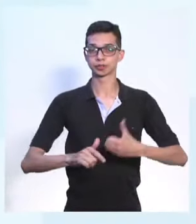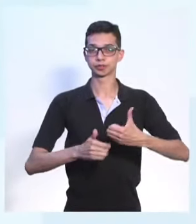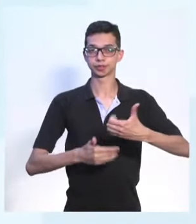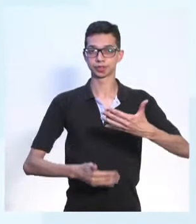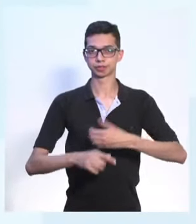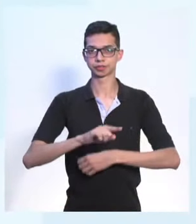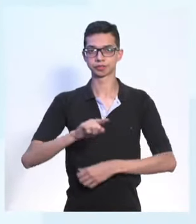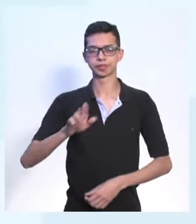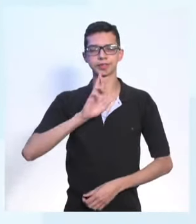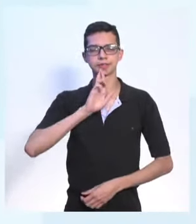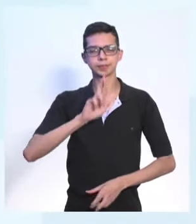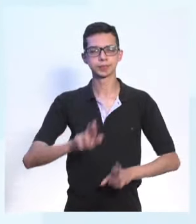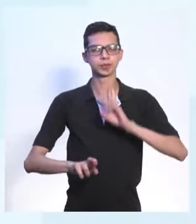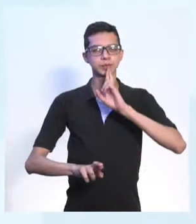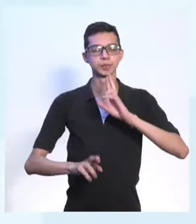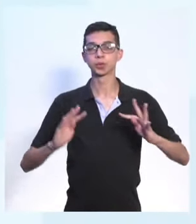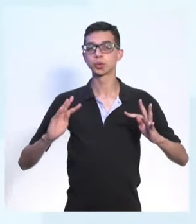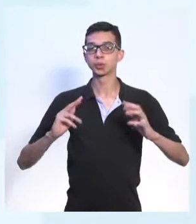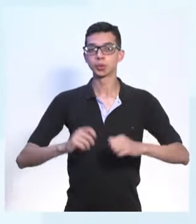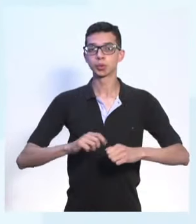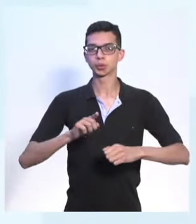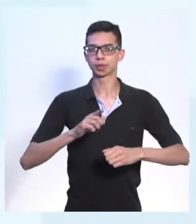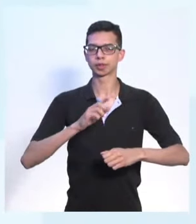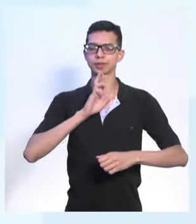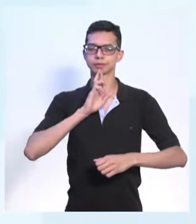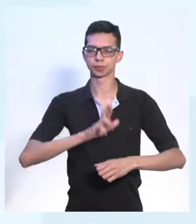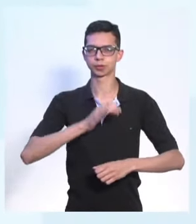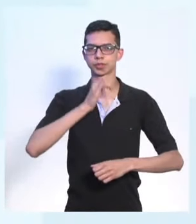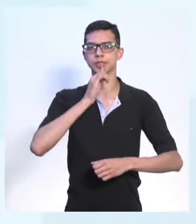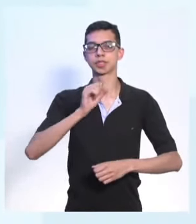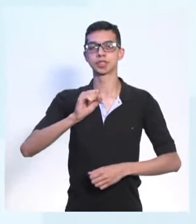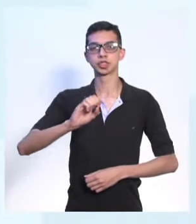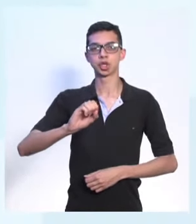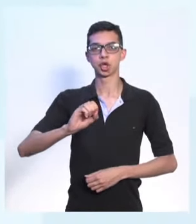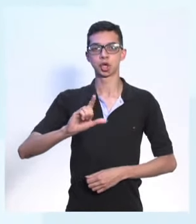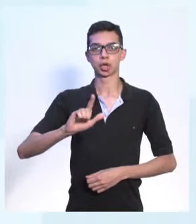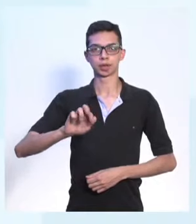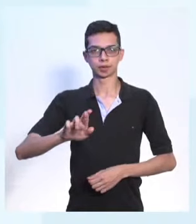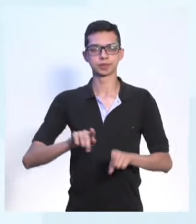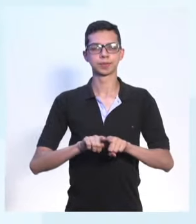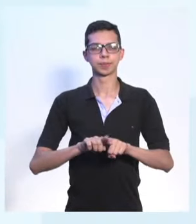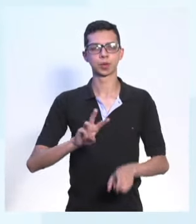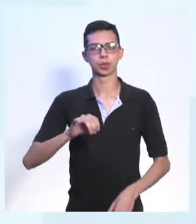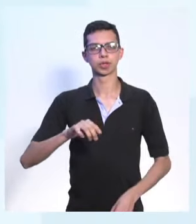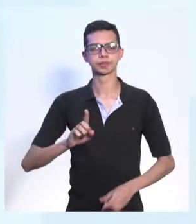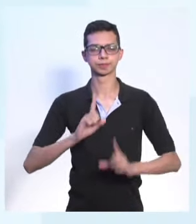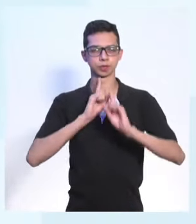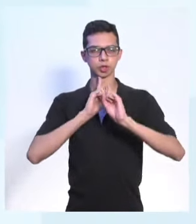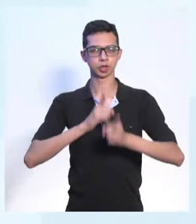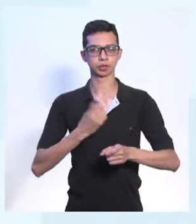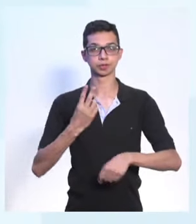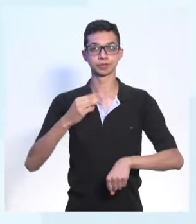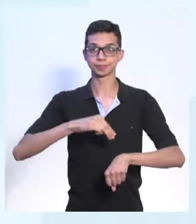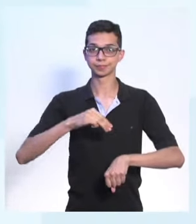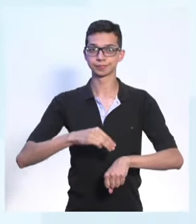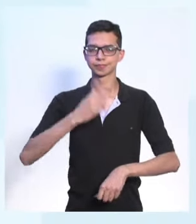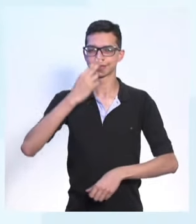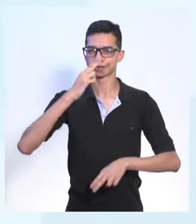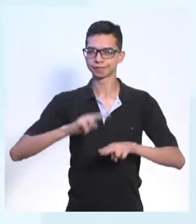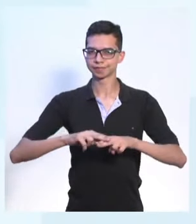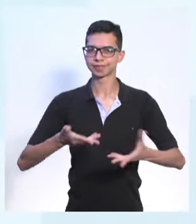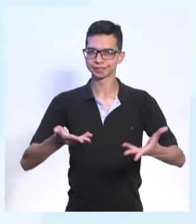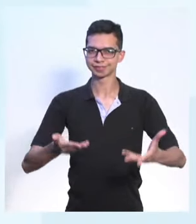vocês. Mandem para a gente tudo junto, Ed. Solar Please. And wind, do jeito que foi mandado antes, ok? Go. 2 minutes, have fun. Se divirtam